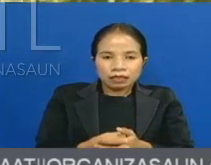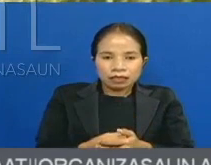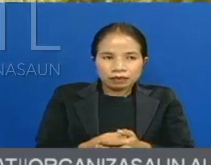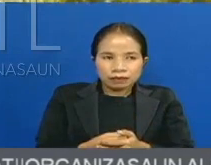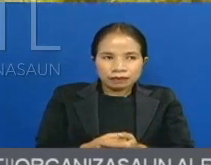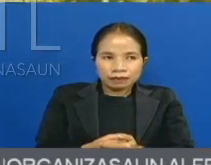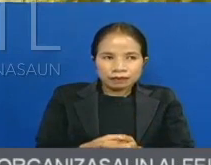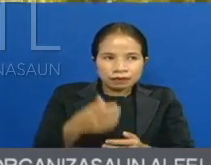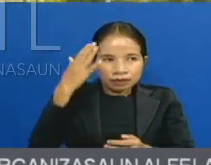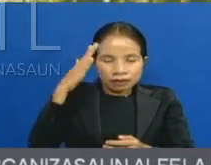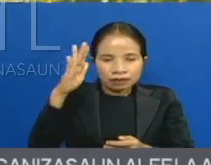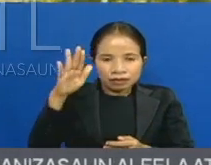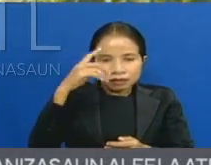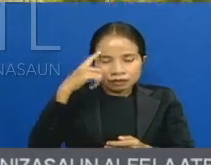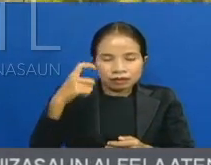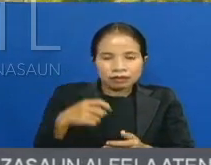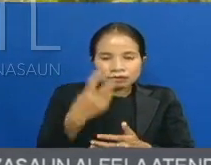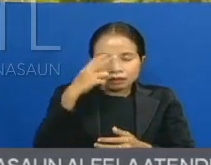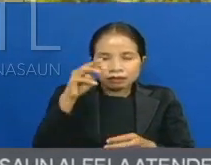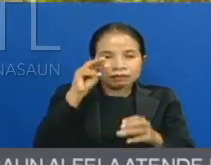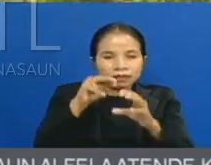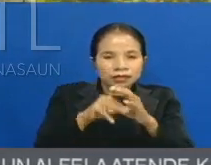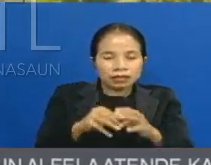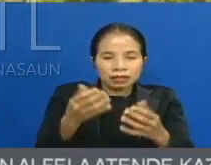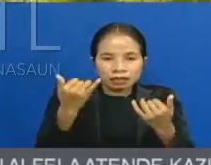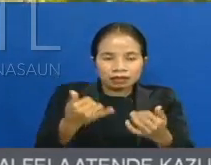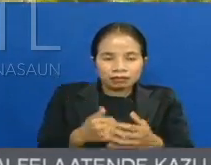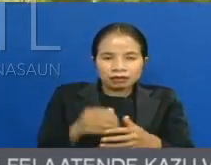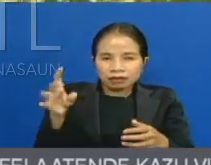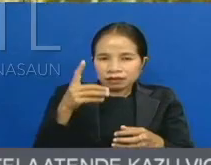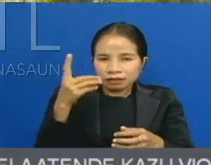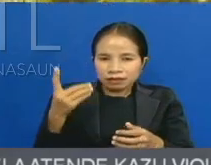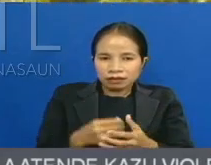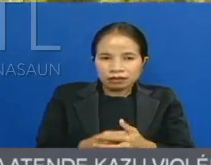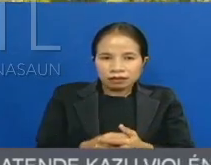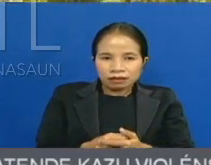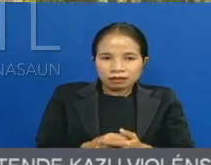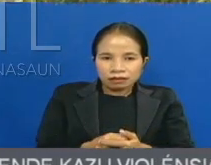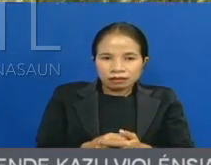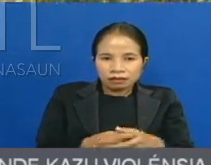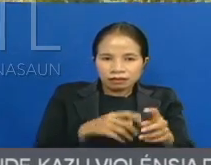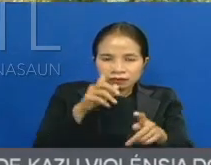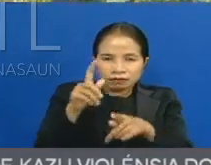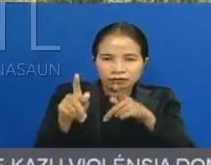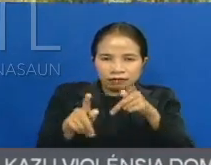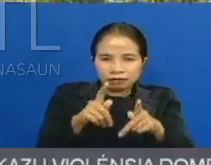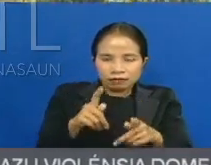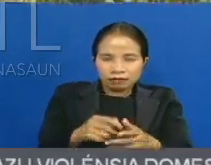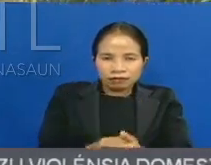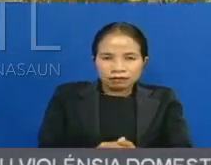fogo na puta, mas já tinha que matar dano, né? Agora também deixando, né? Fogo, né? Será prejuízo, será eu,